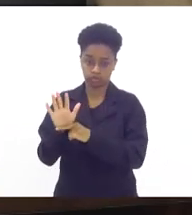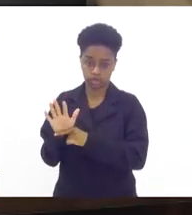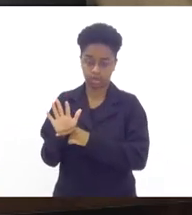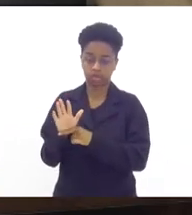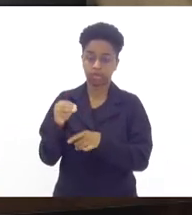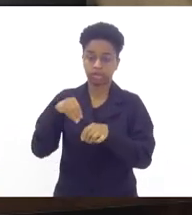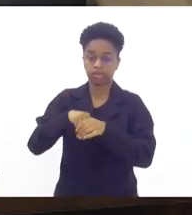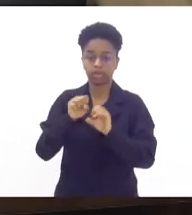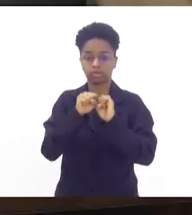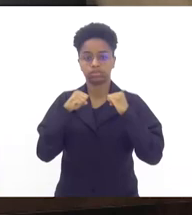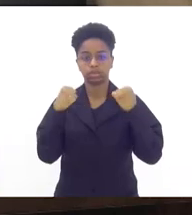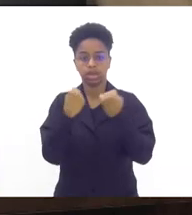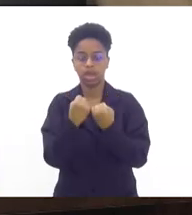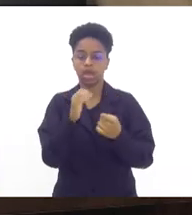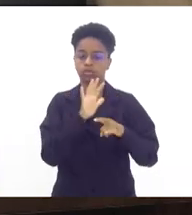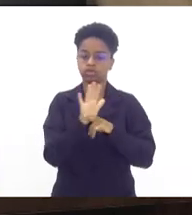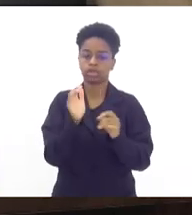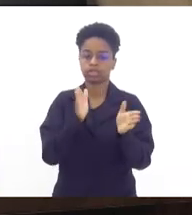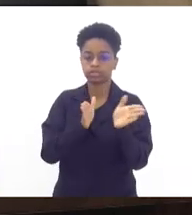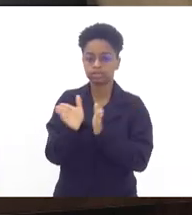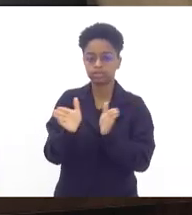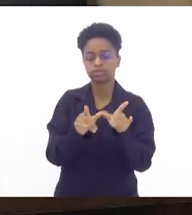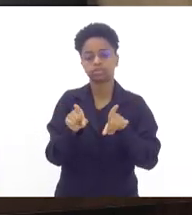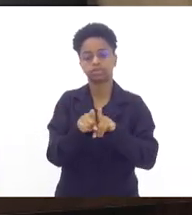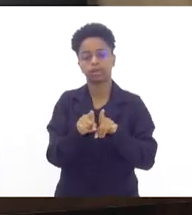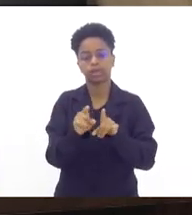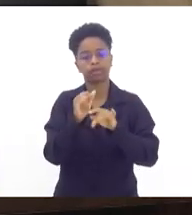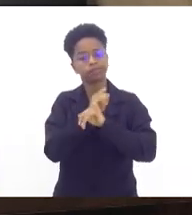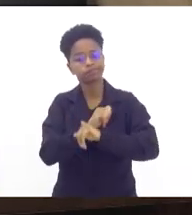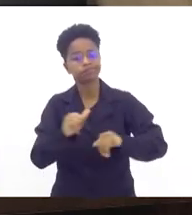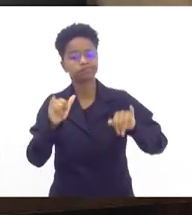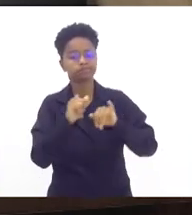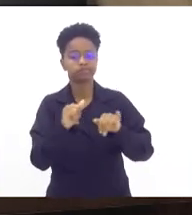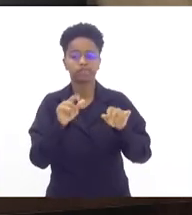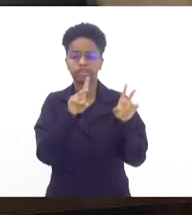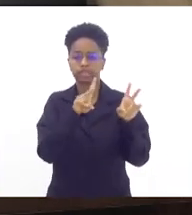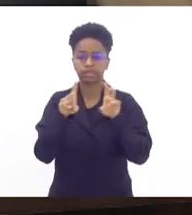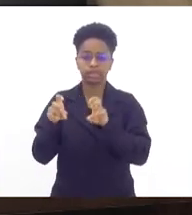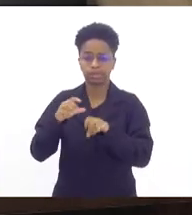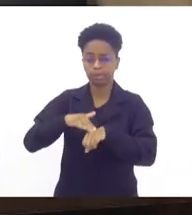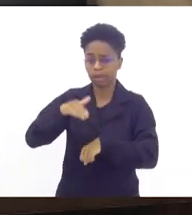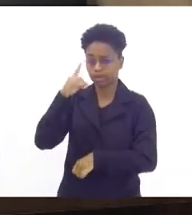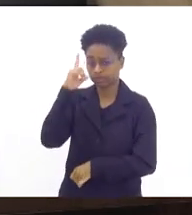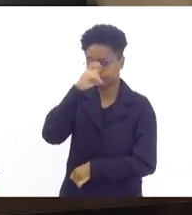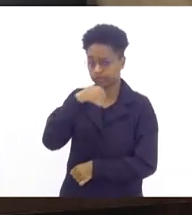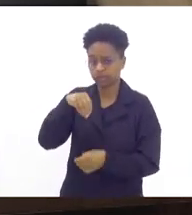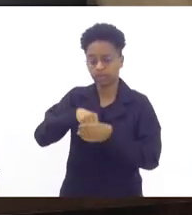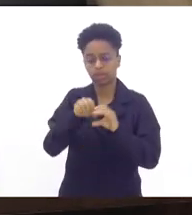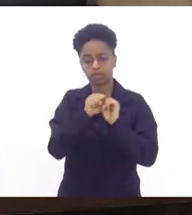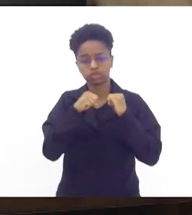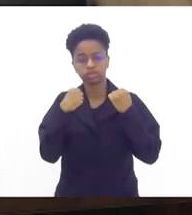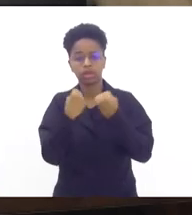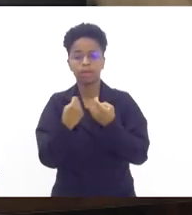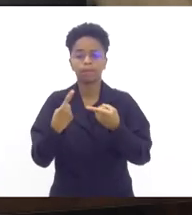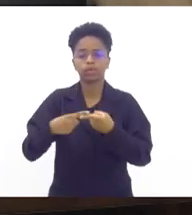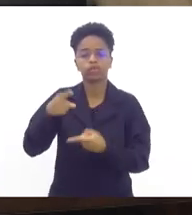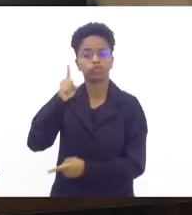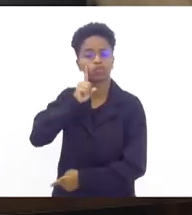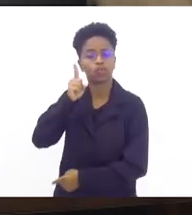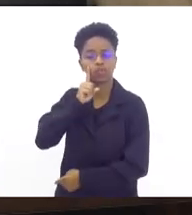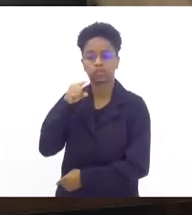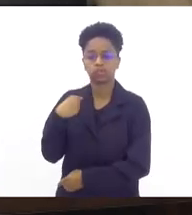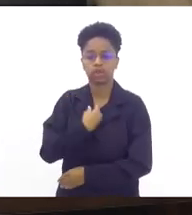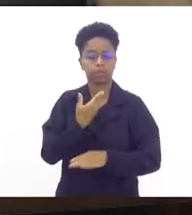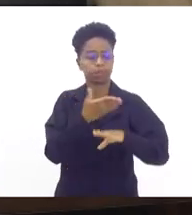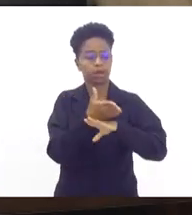dos estágios na acessibilidade informando as questões mais caótica que existe dentro dos Estados porque estamos todos os dias praticamente dentro